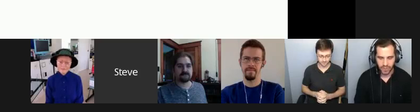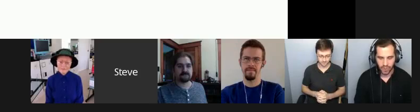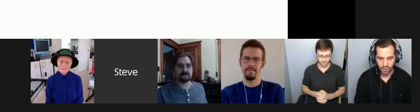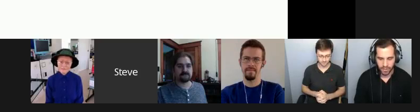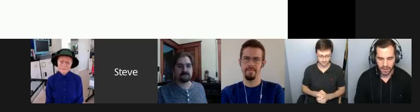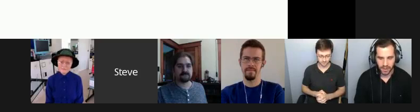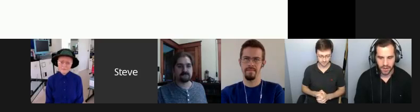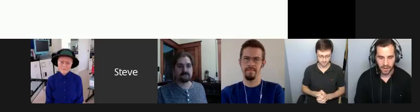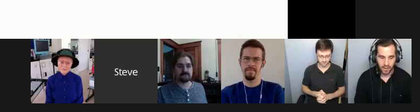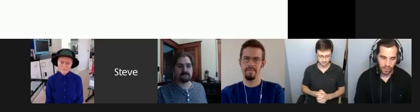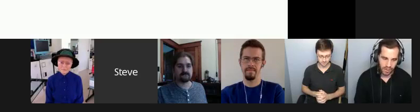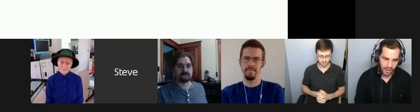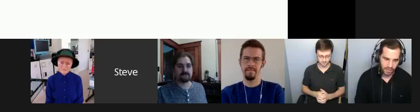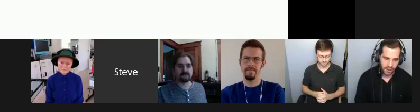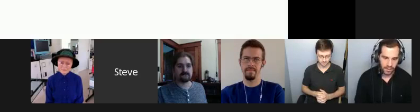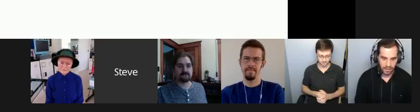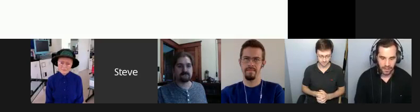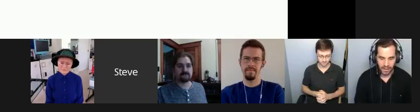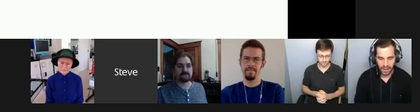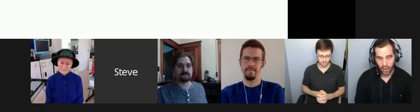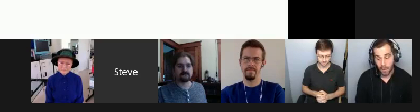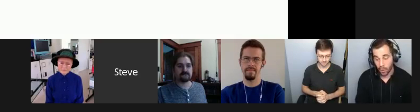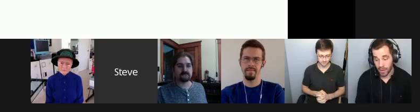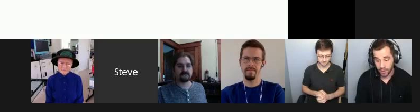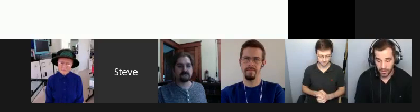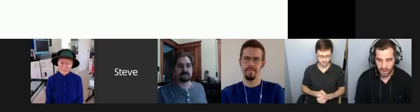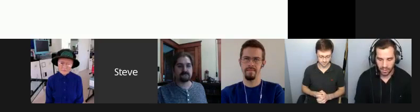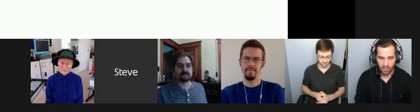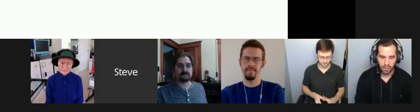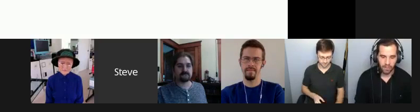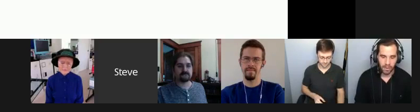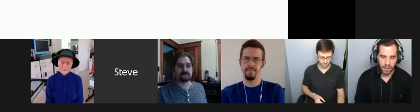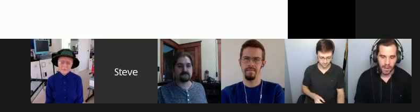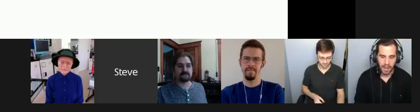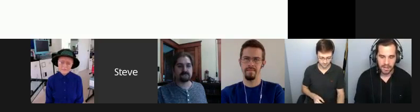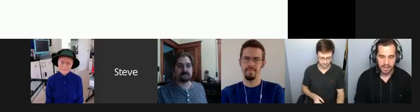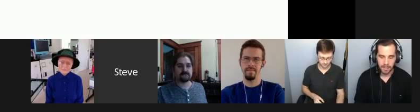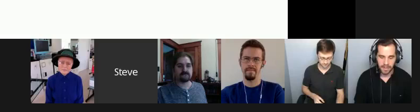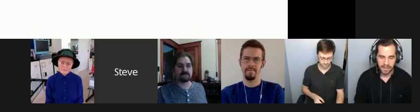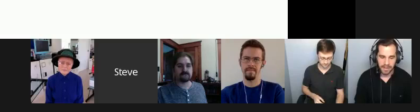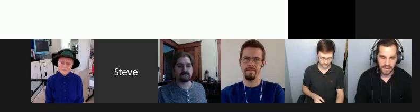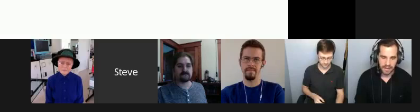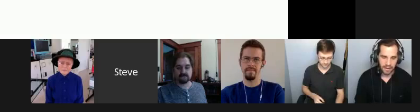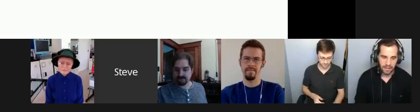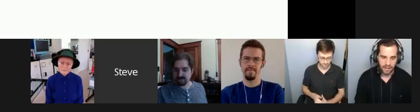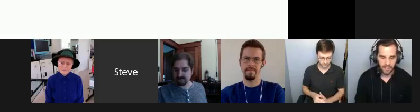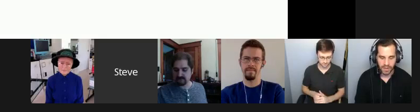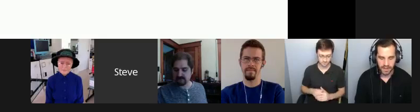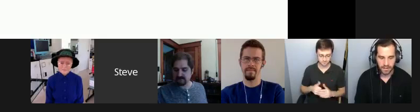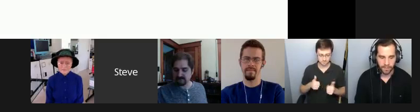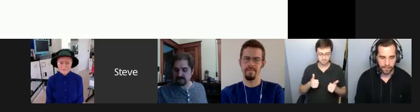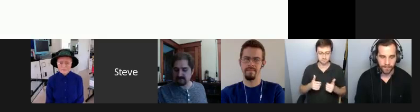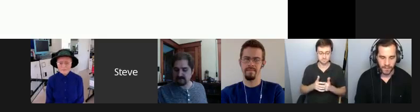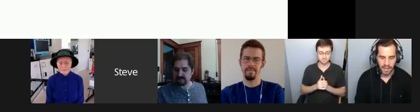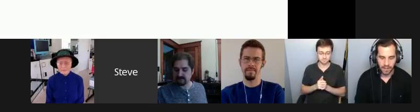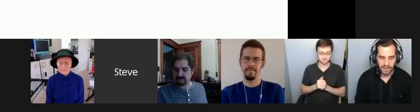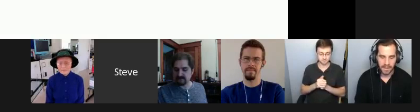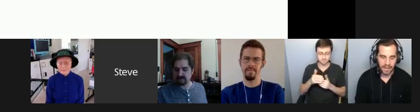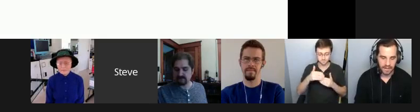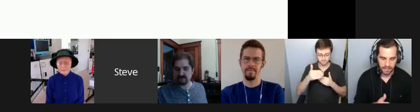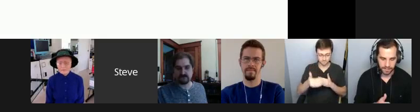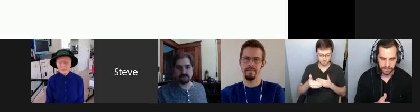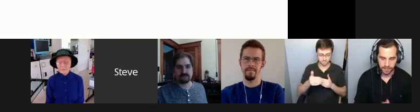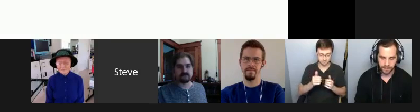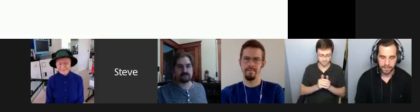investigações sobre o tema, né? Colaborando então com a sistematização e a divulgação da língua